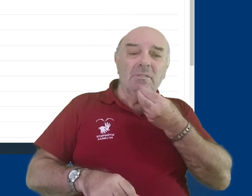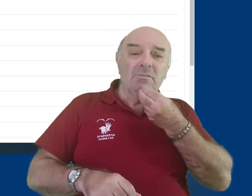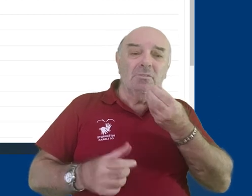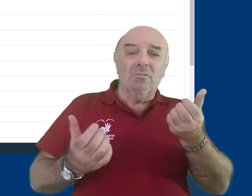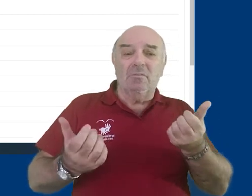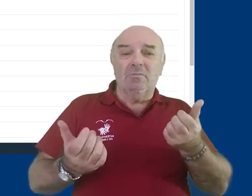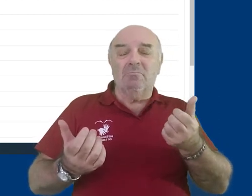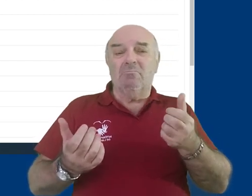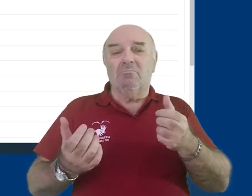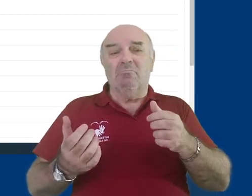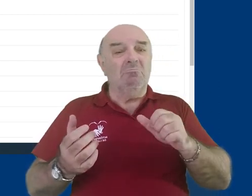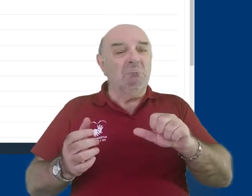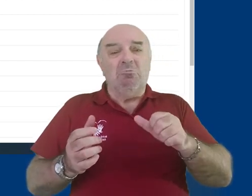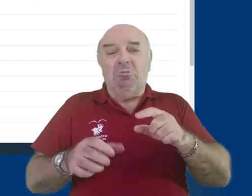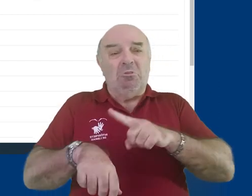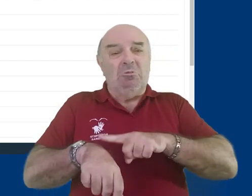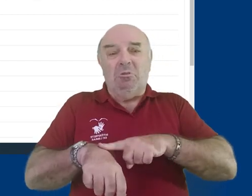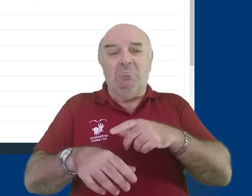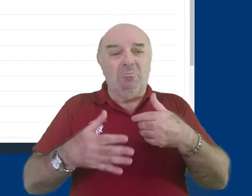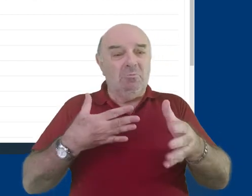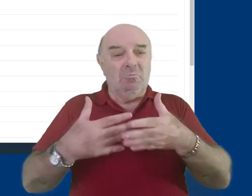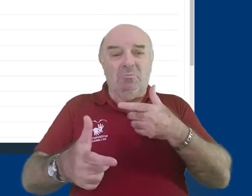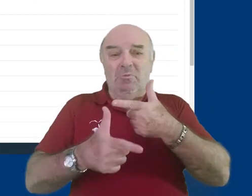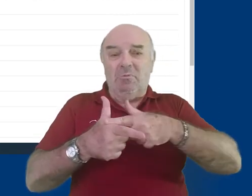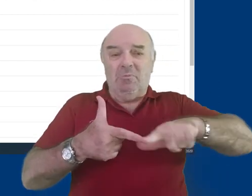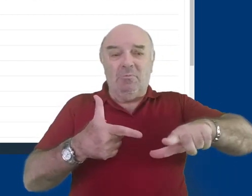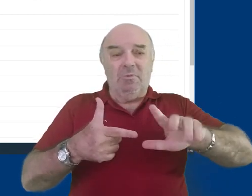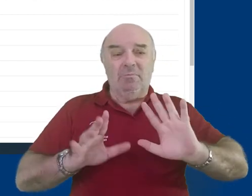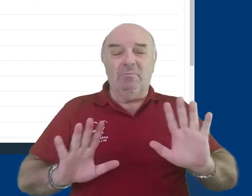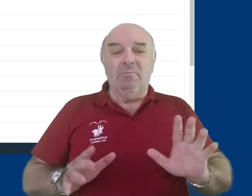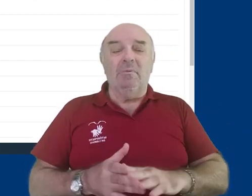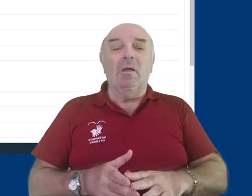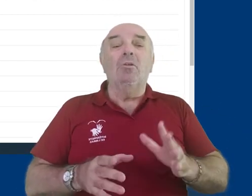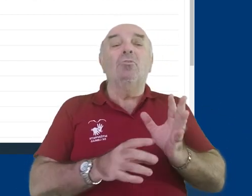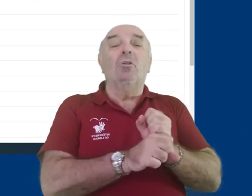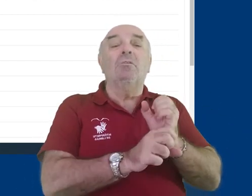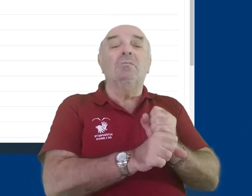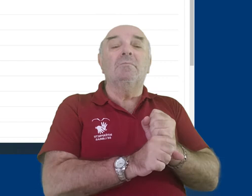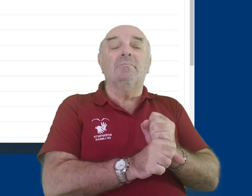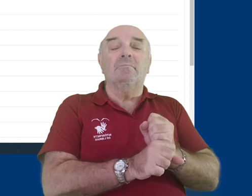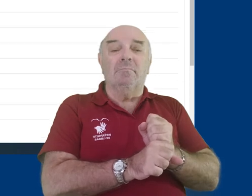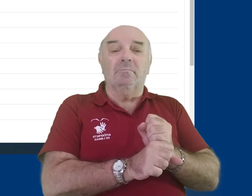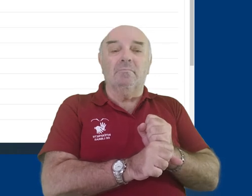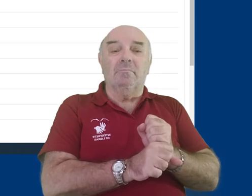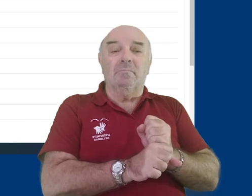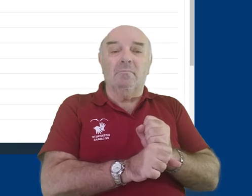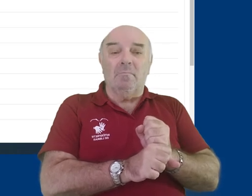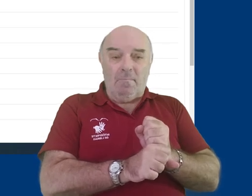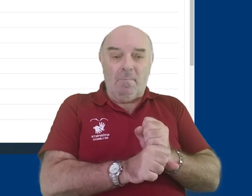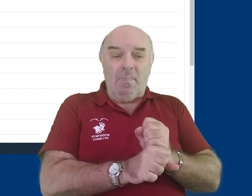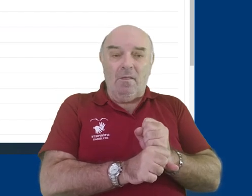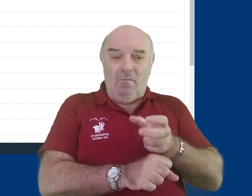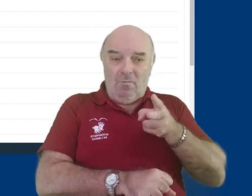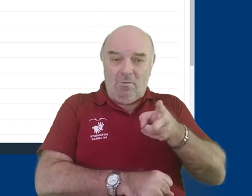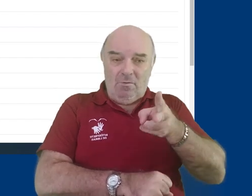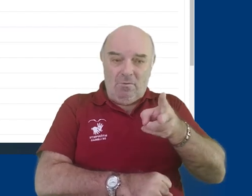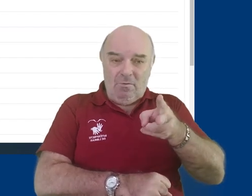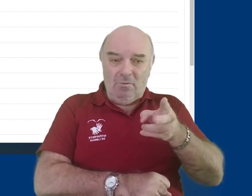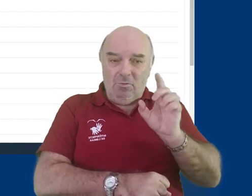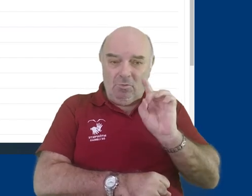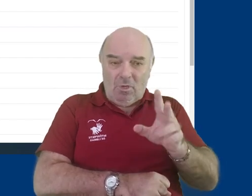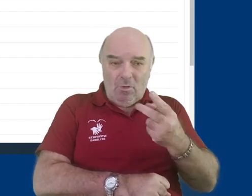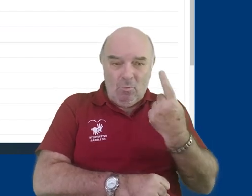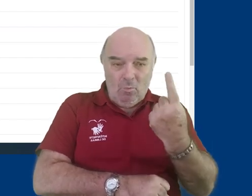momento. Mas as tentativas devem ser submetidas antes que o tempo expire. Como não tem tempo, não tem problema. Nota.